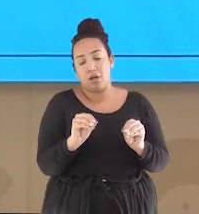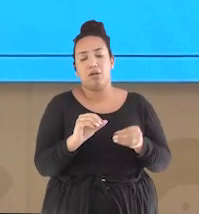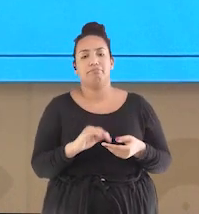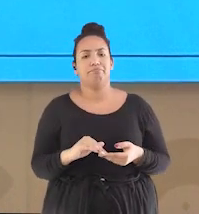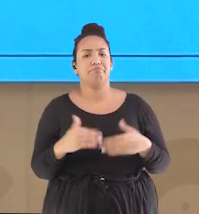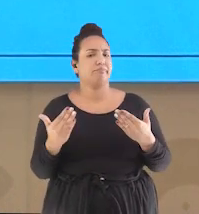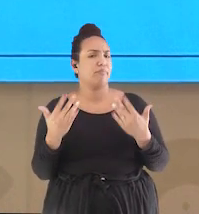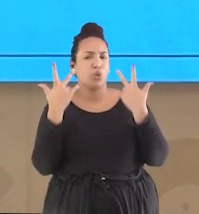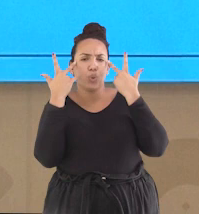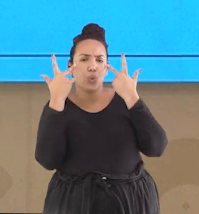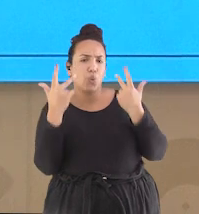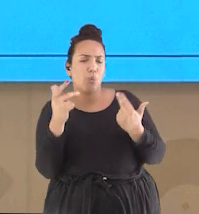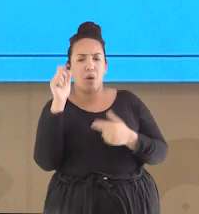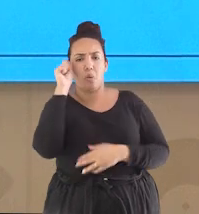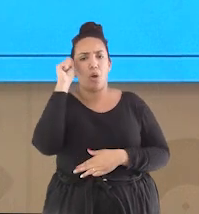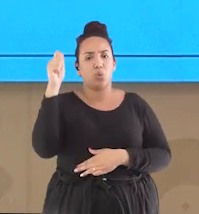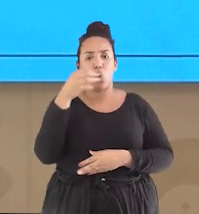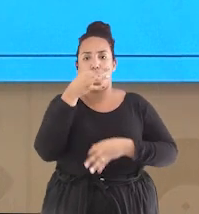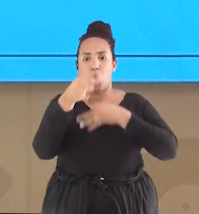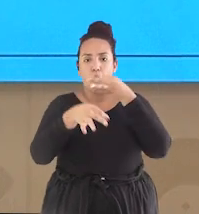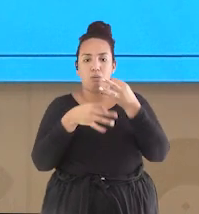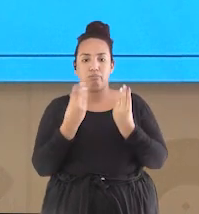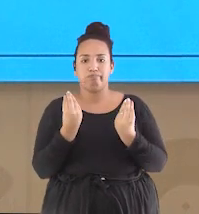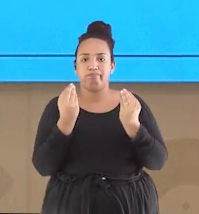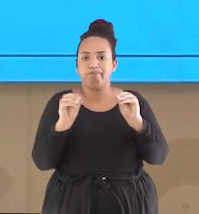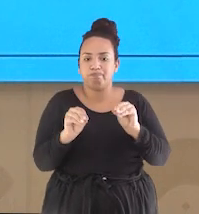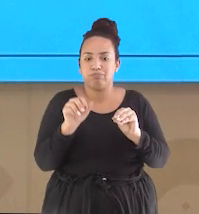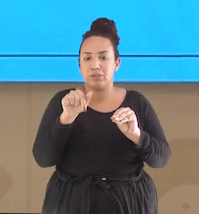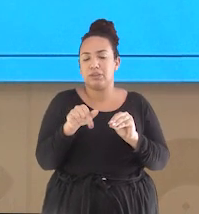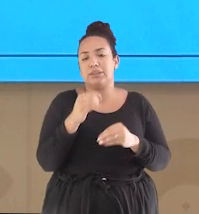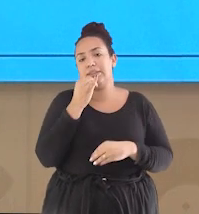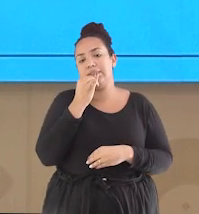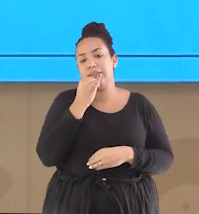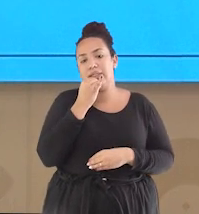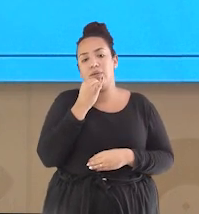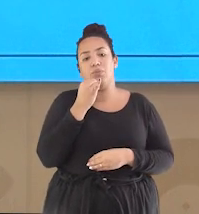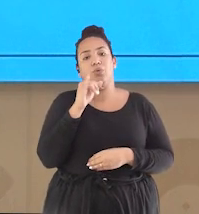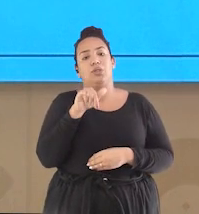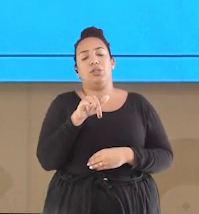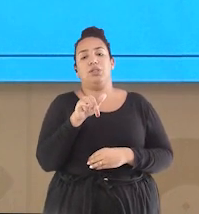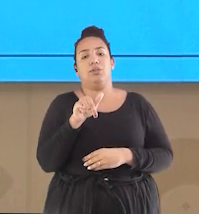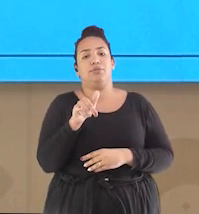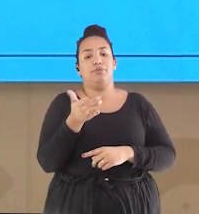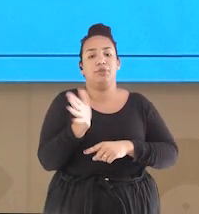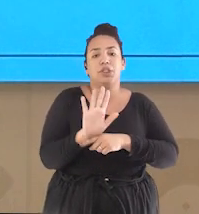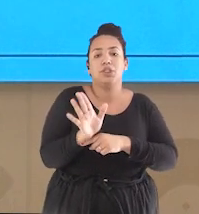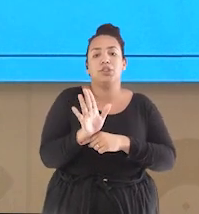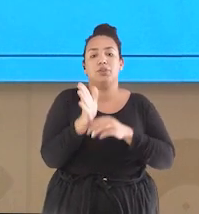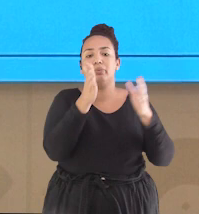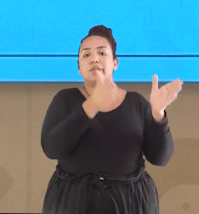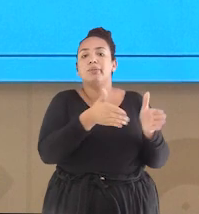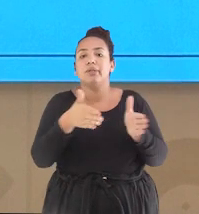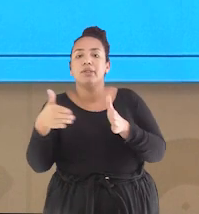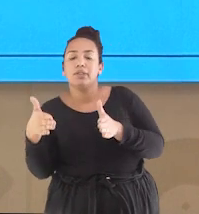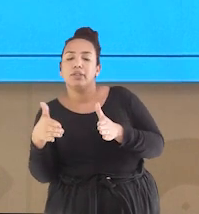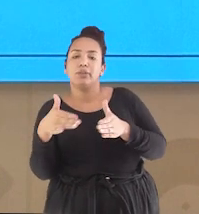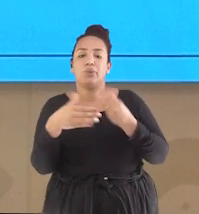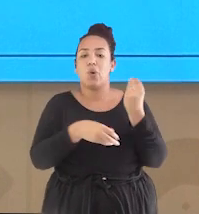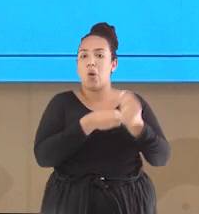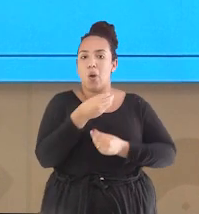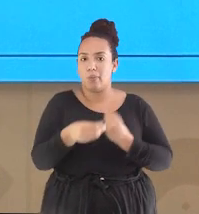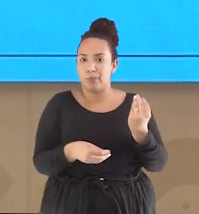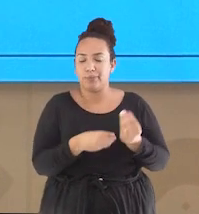comum o autor da resenha colocar suas opiniões e impressões sobre determinada parte, cena ou componente daquilo que está